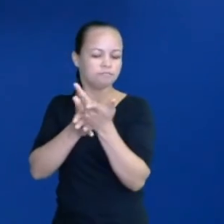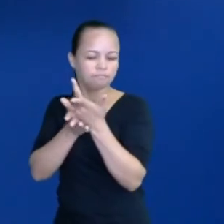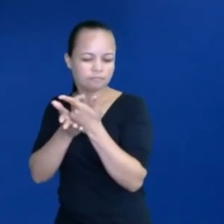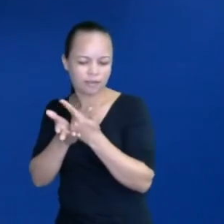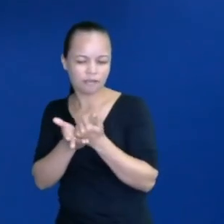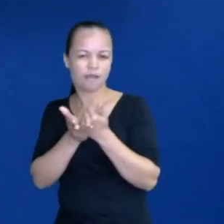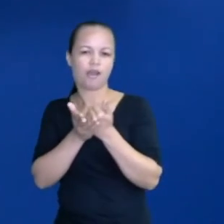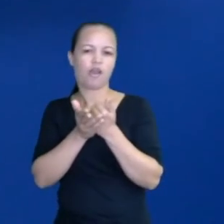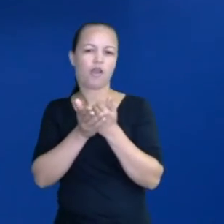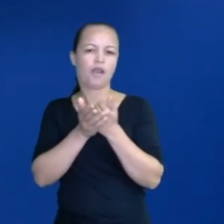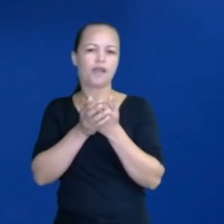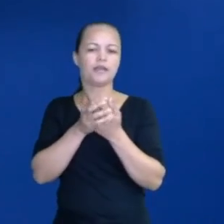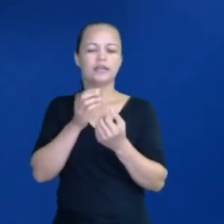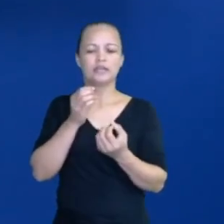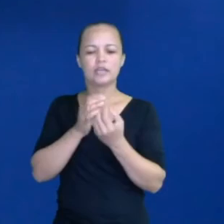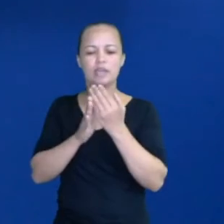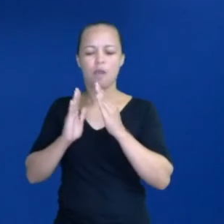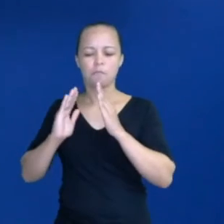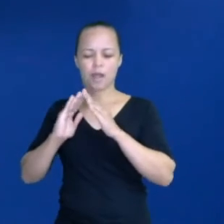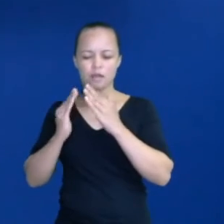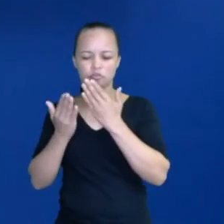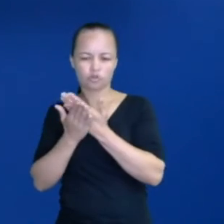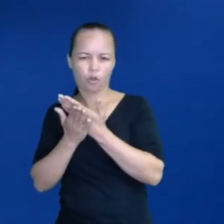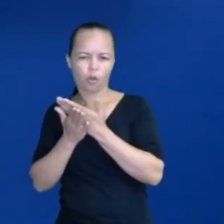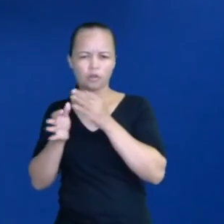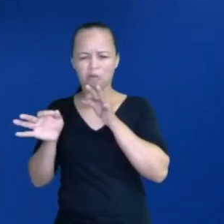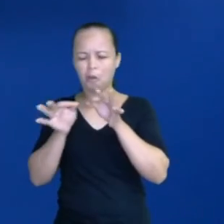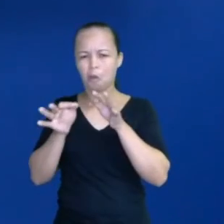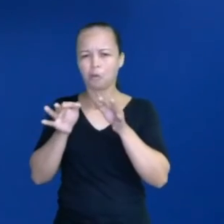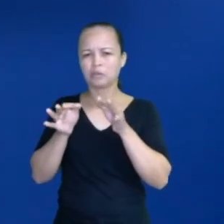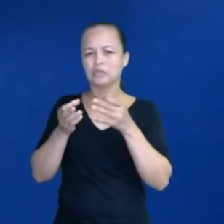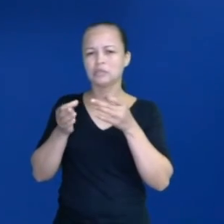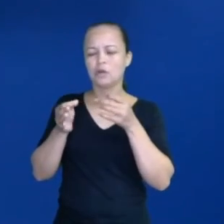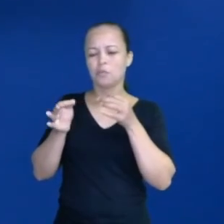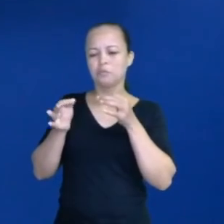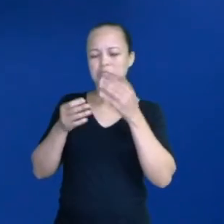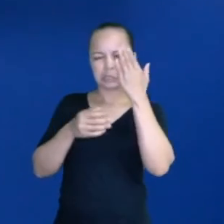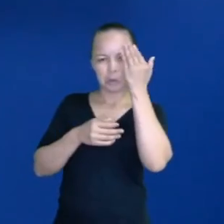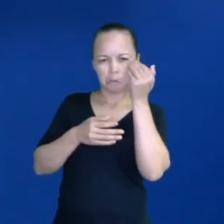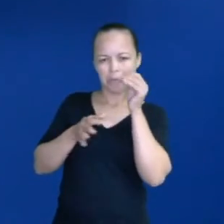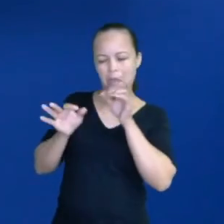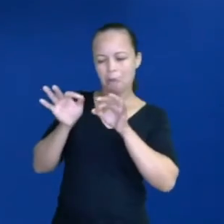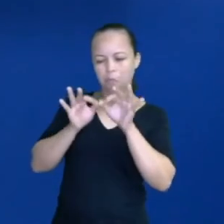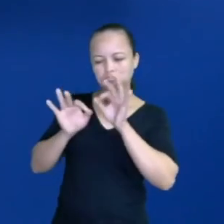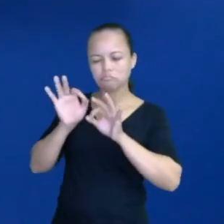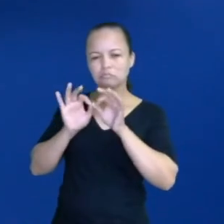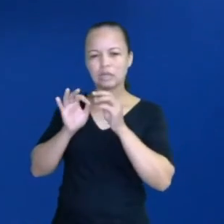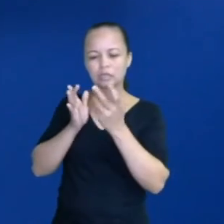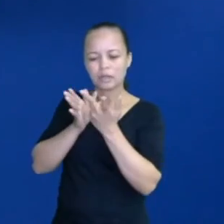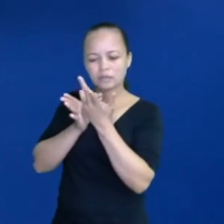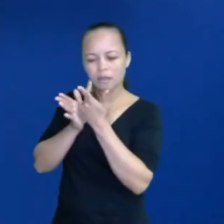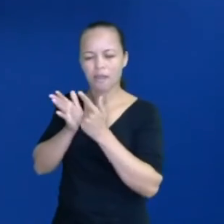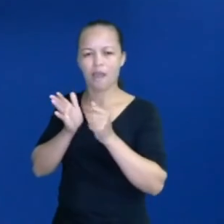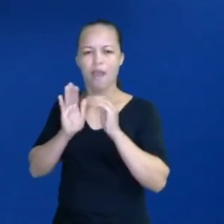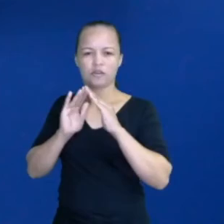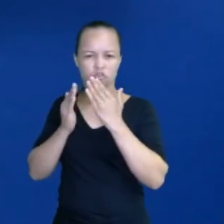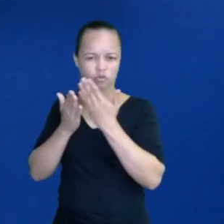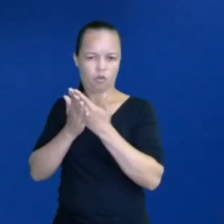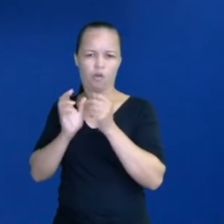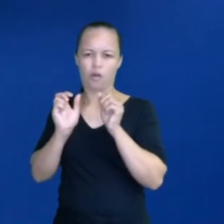a escola, você pode, se você tiver habilidade no desenho, faz uma escolinha, ou se não, faz um símbolo